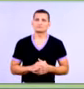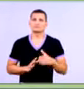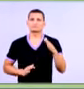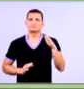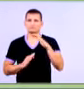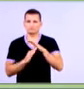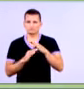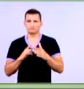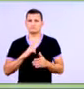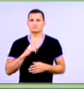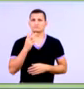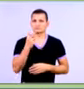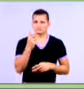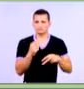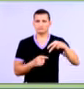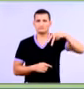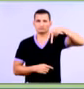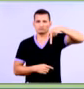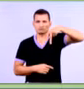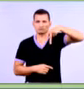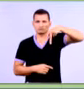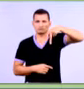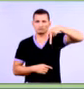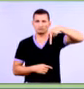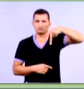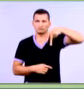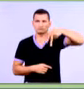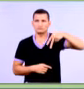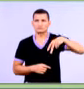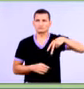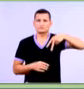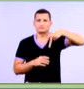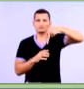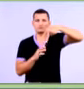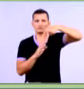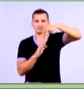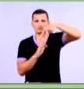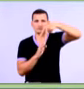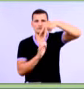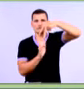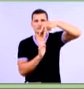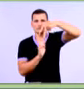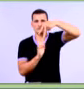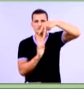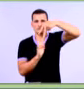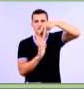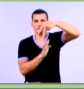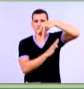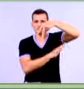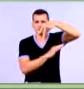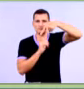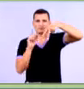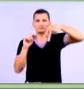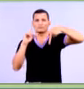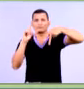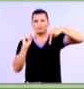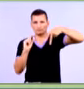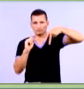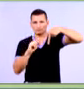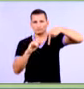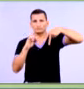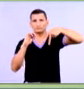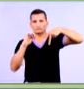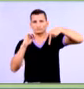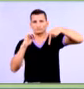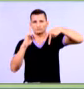o quê? 2 filhos, né? O lado esquerdo, eu posso observar que são as chaves menores. E o lado